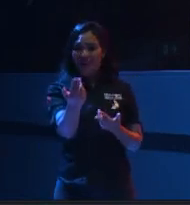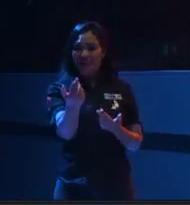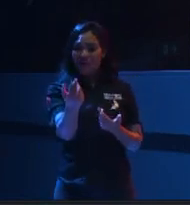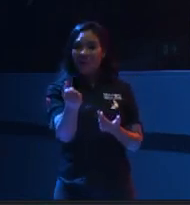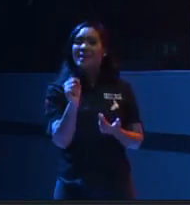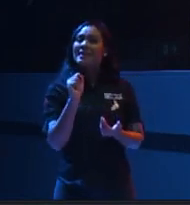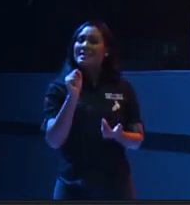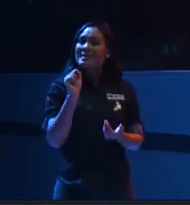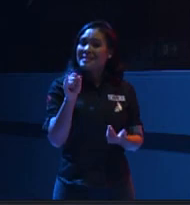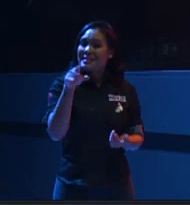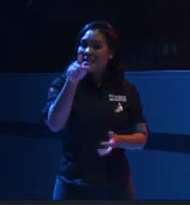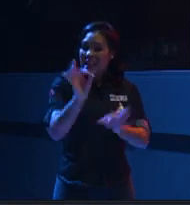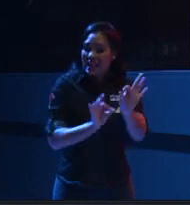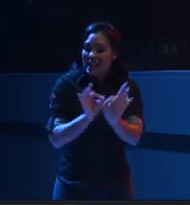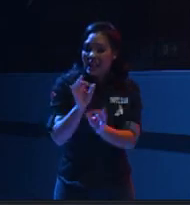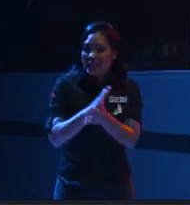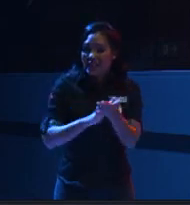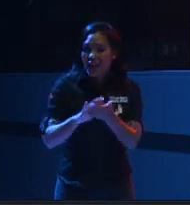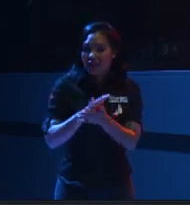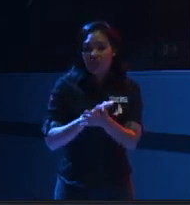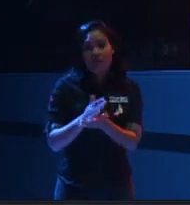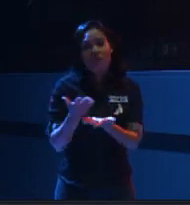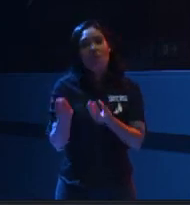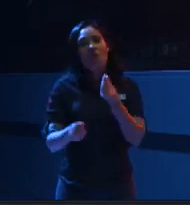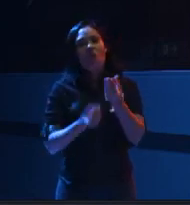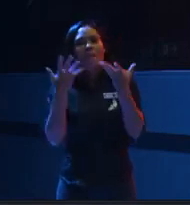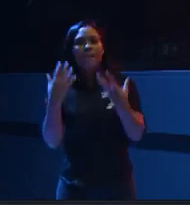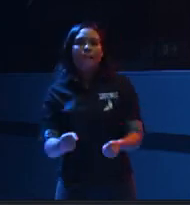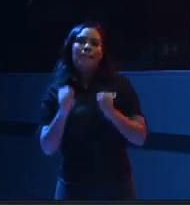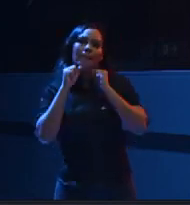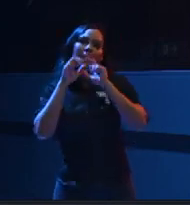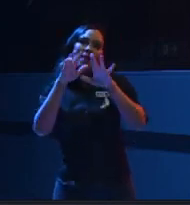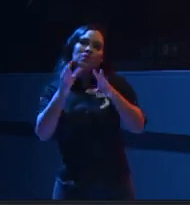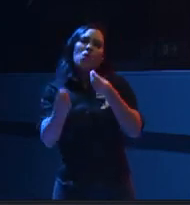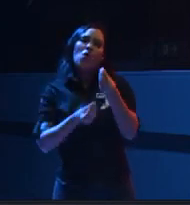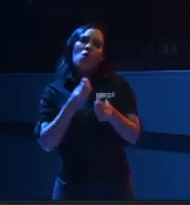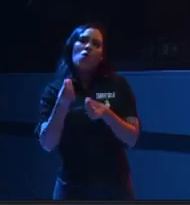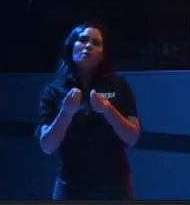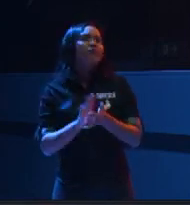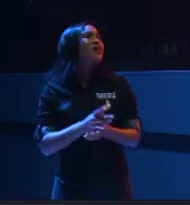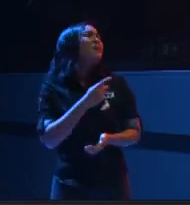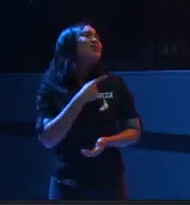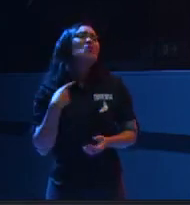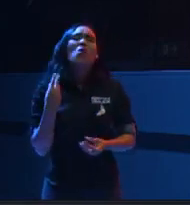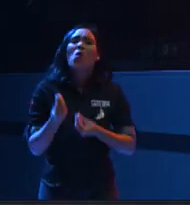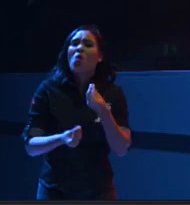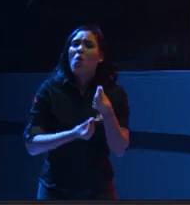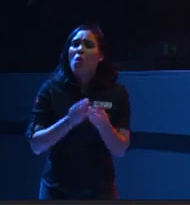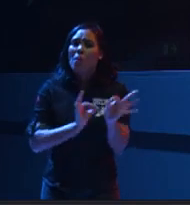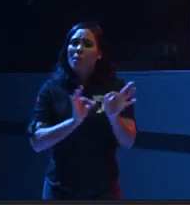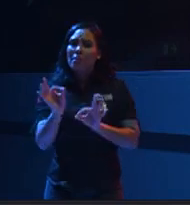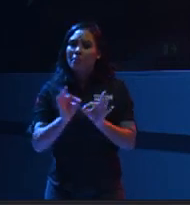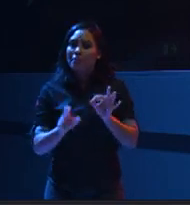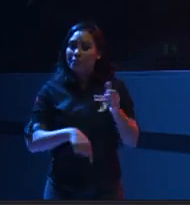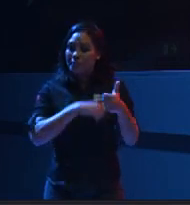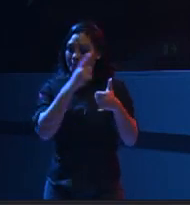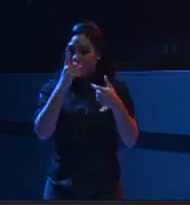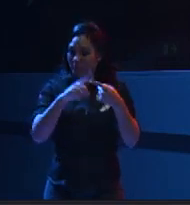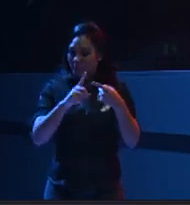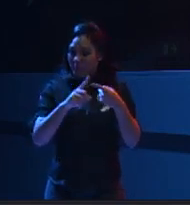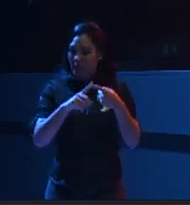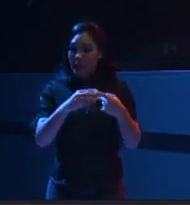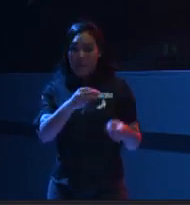pegar tua benção pastor Mack organização que organização que eu preciso fazer na minha vida primeiro tirar